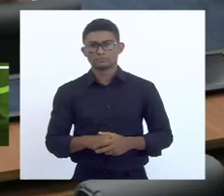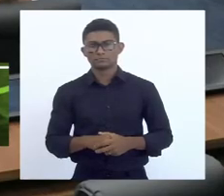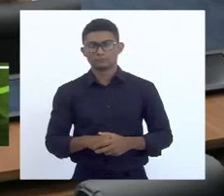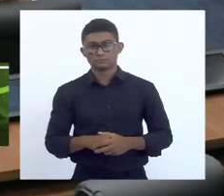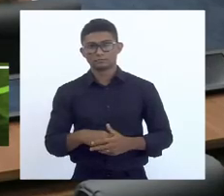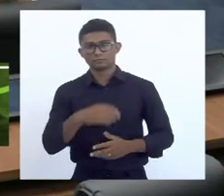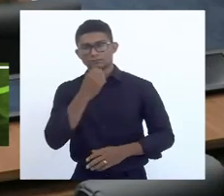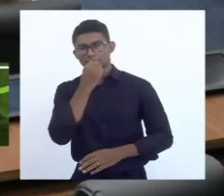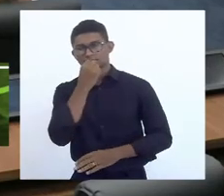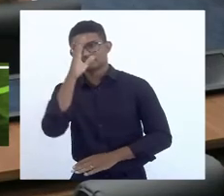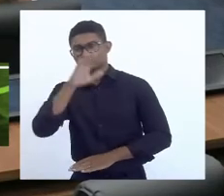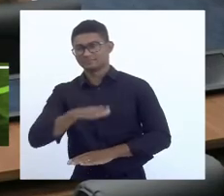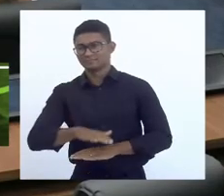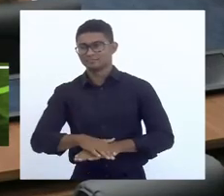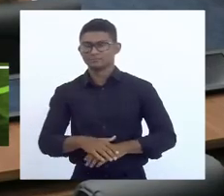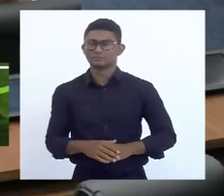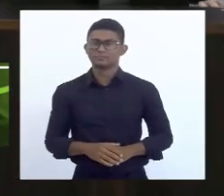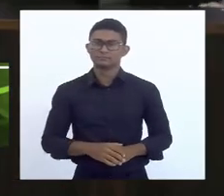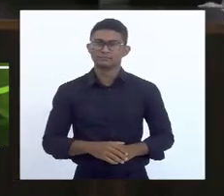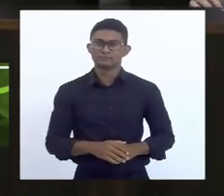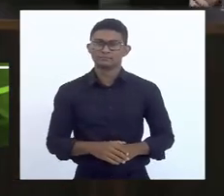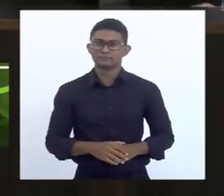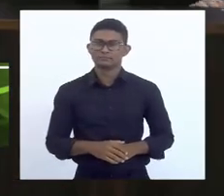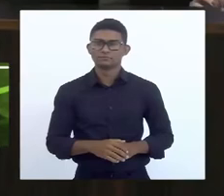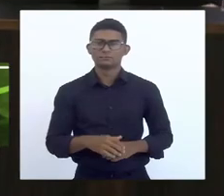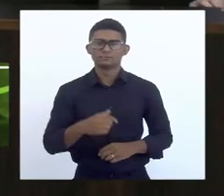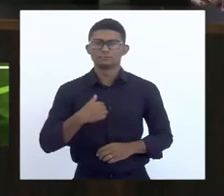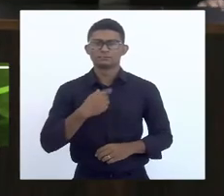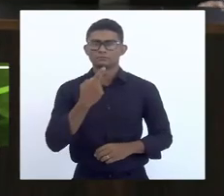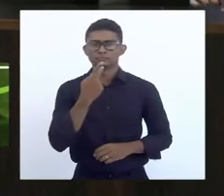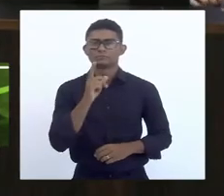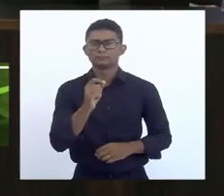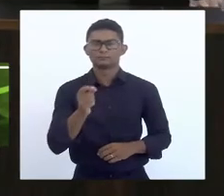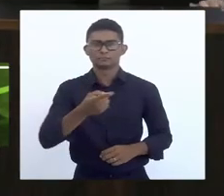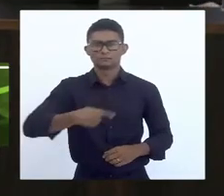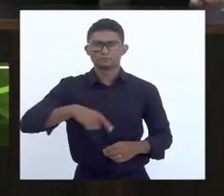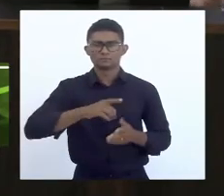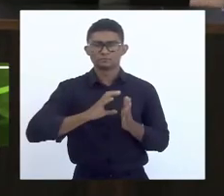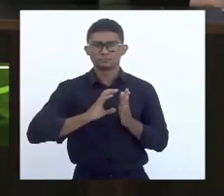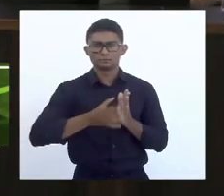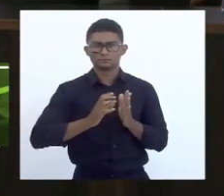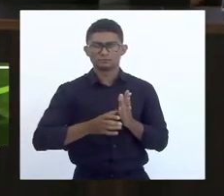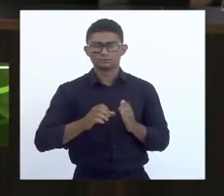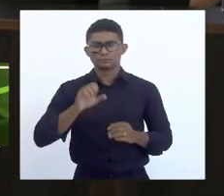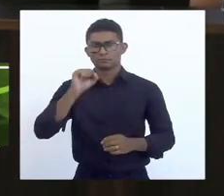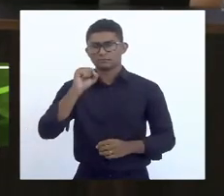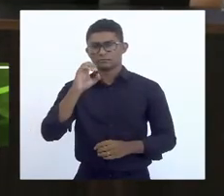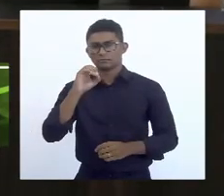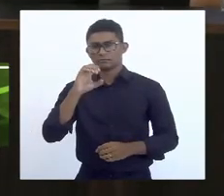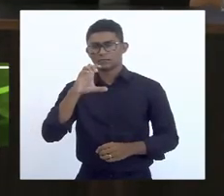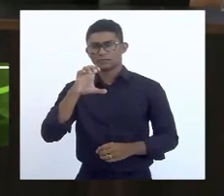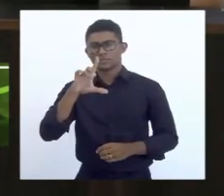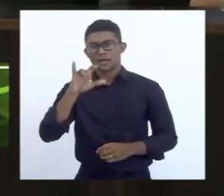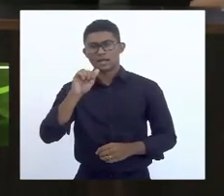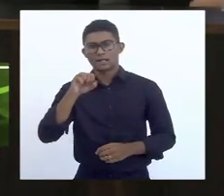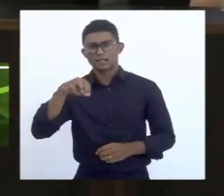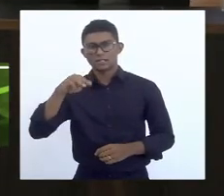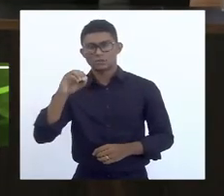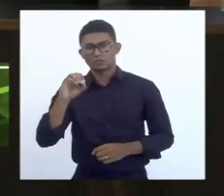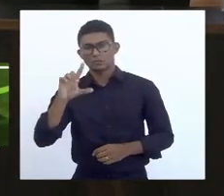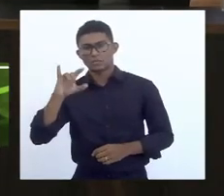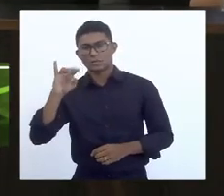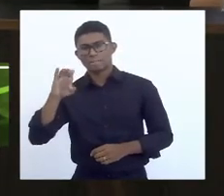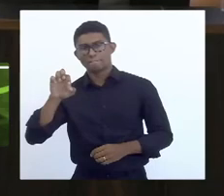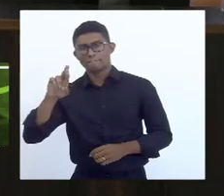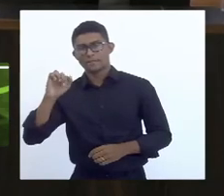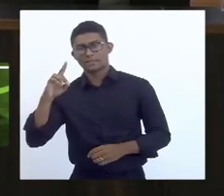Boa tarde, gente. Eu queria dizer que, para nós, do Partido Socialismo e Liberdade, tá fazendo essa